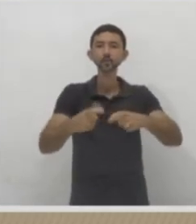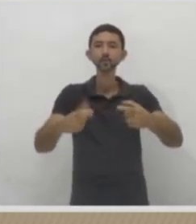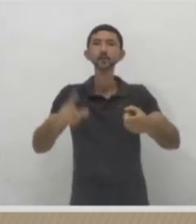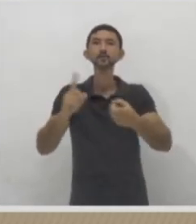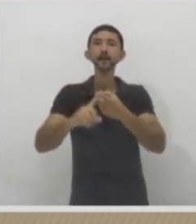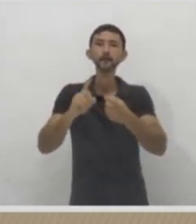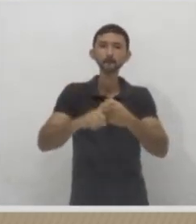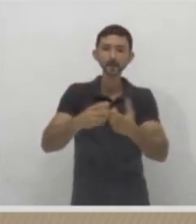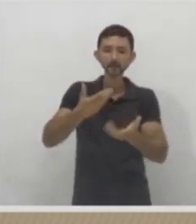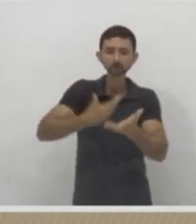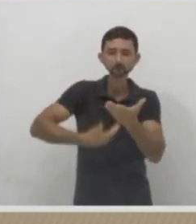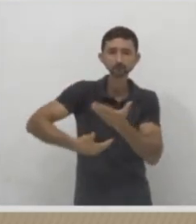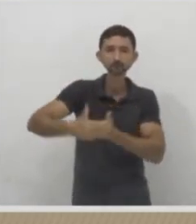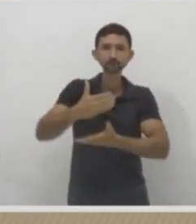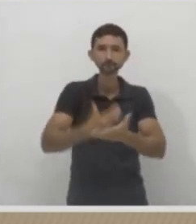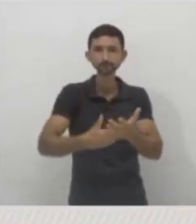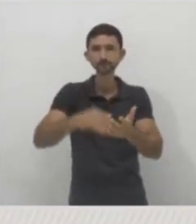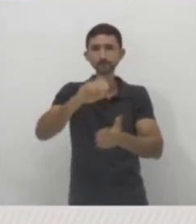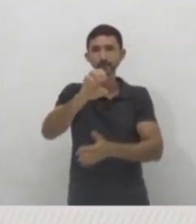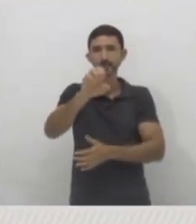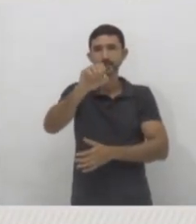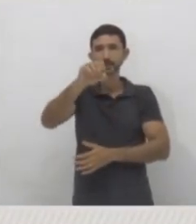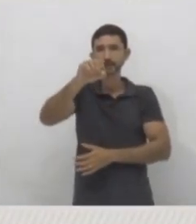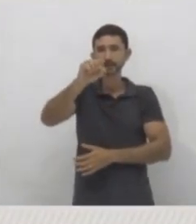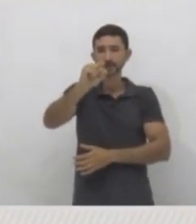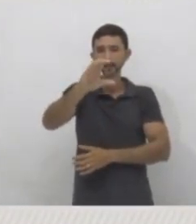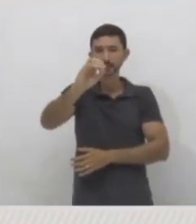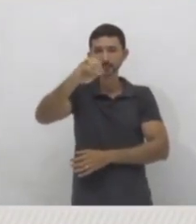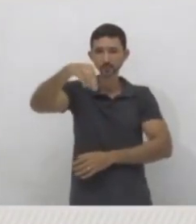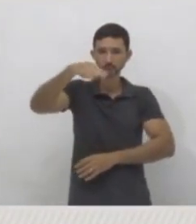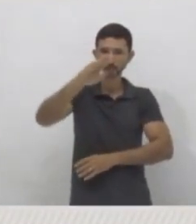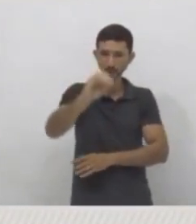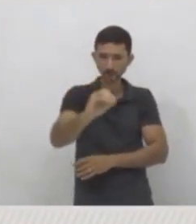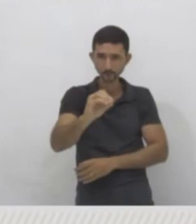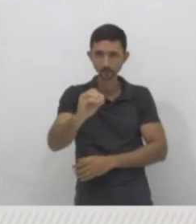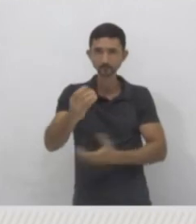de intercâmbio se chama escambo. A pré-história